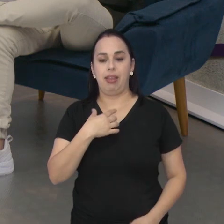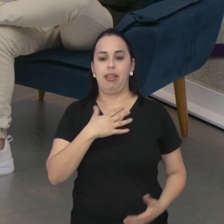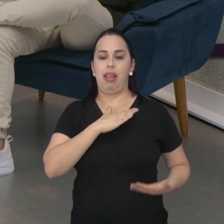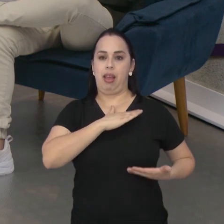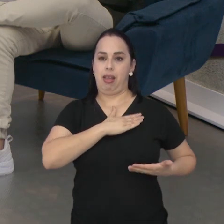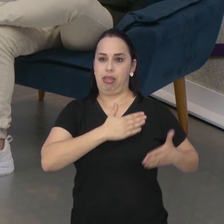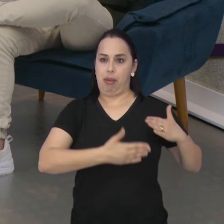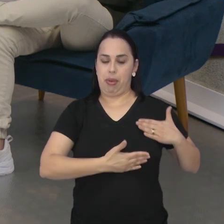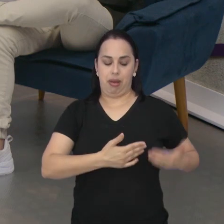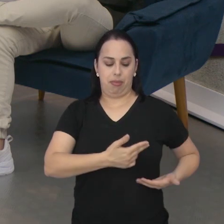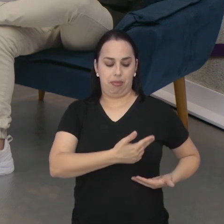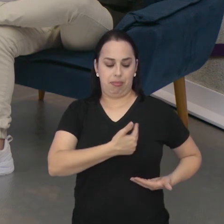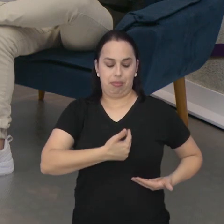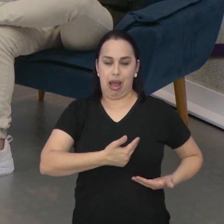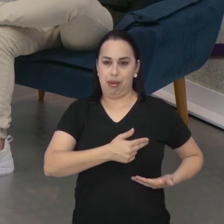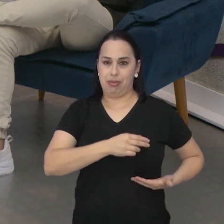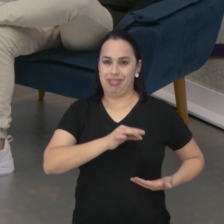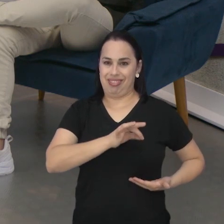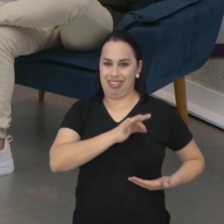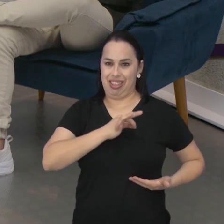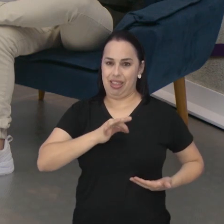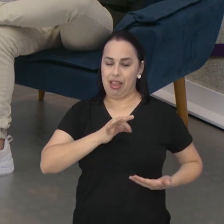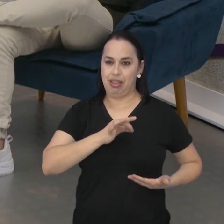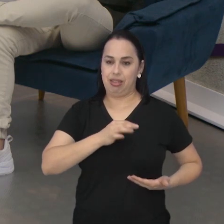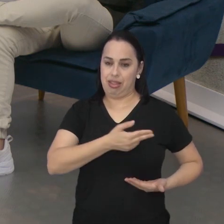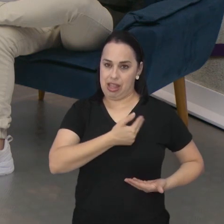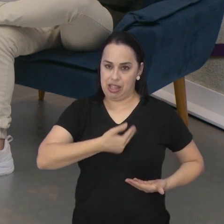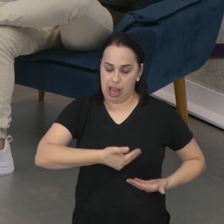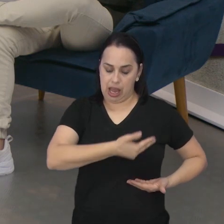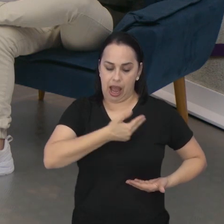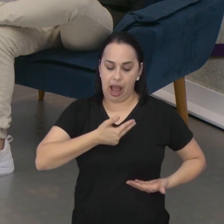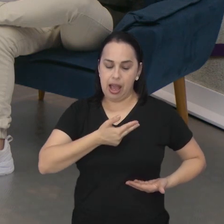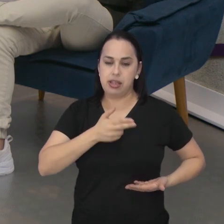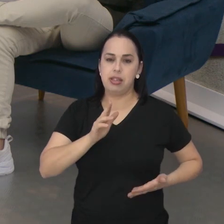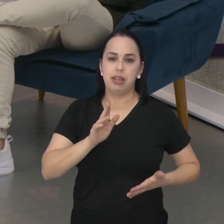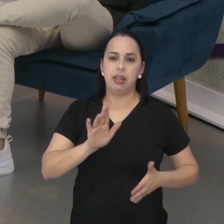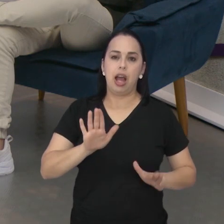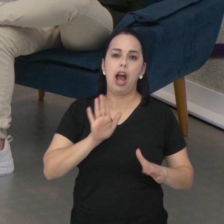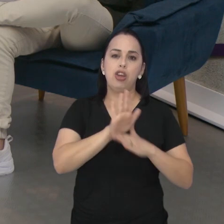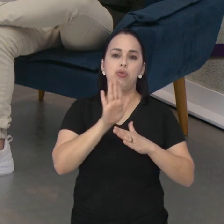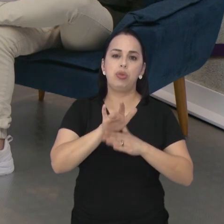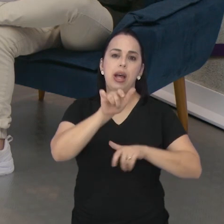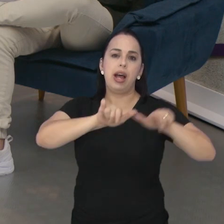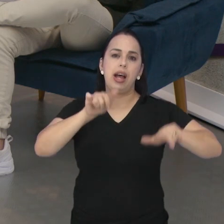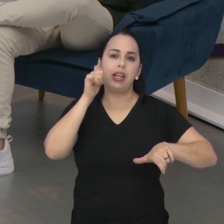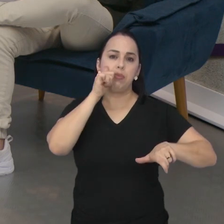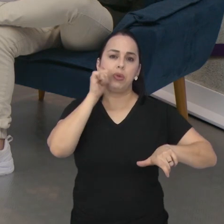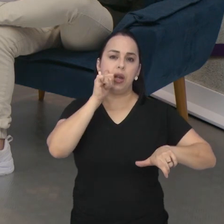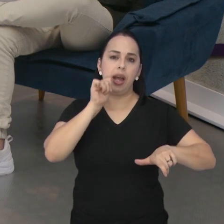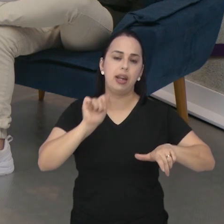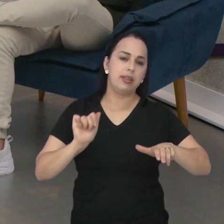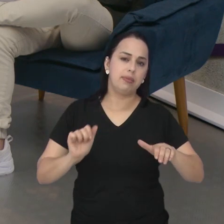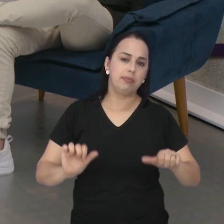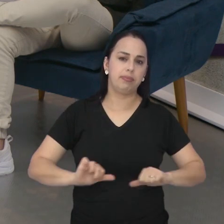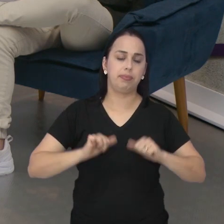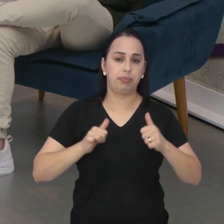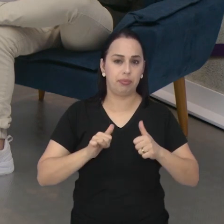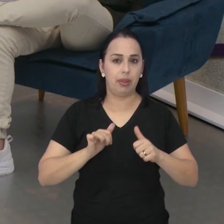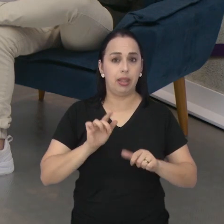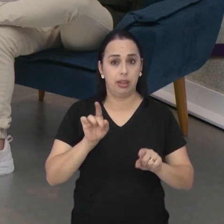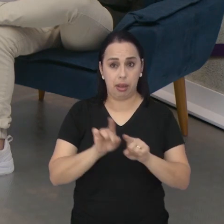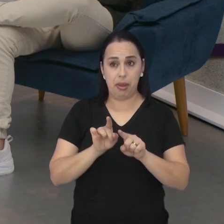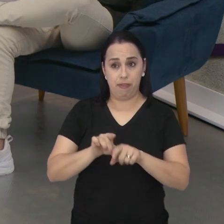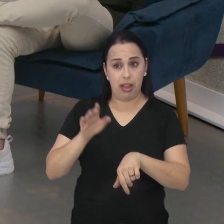que eleva muito a autoestima das mulheres e tem feito um grande sucesso, né? Ele é feito também